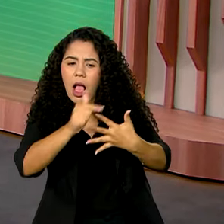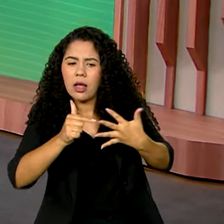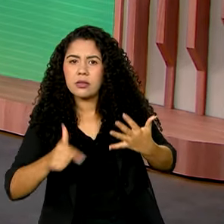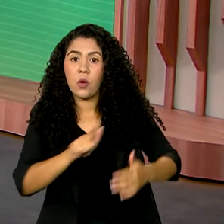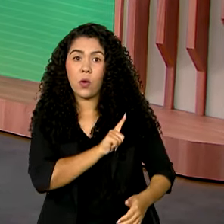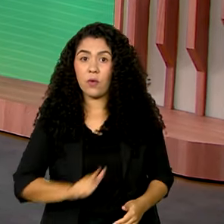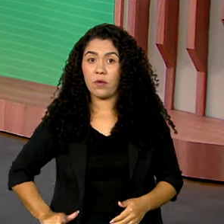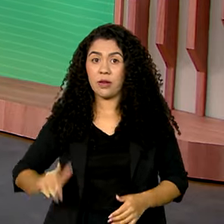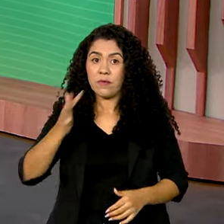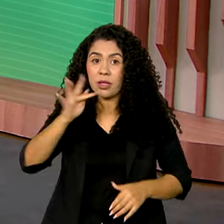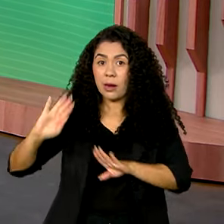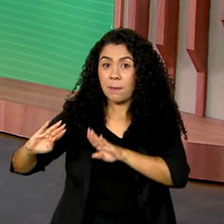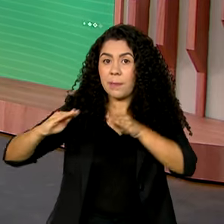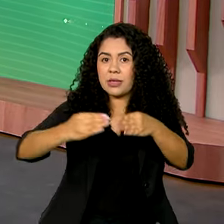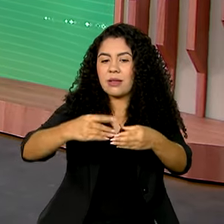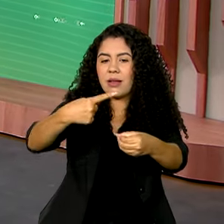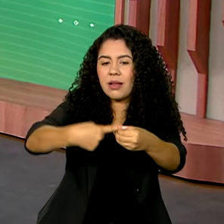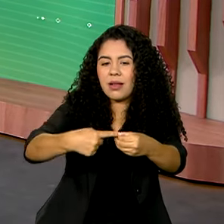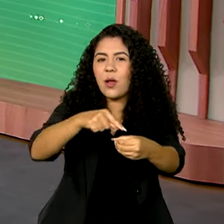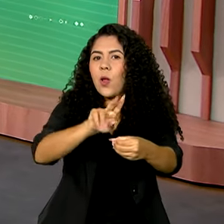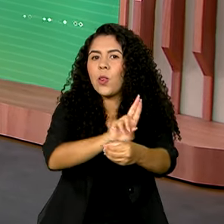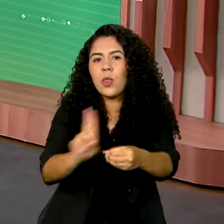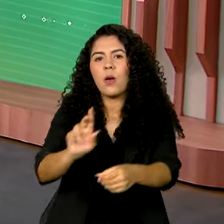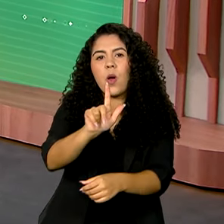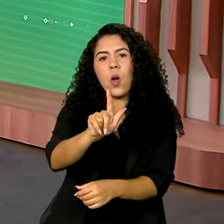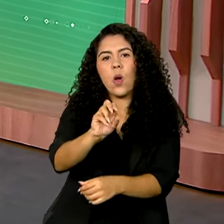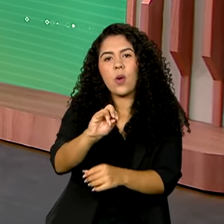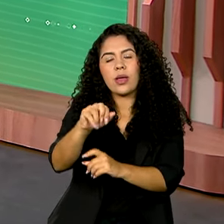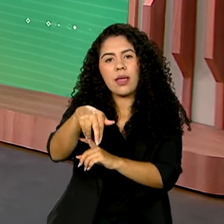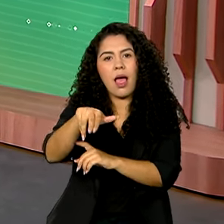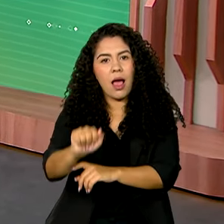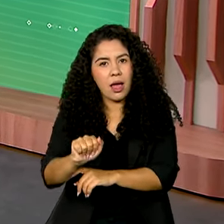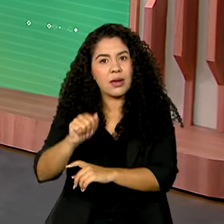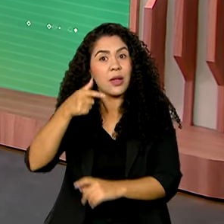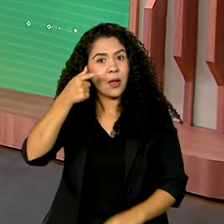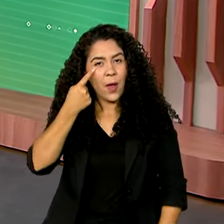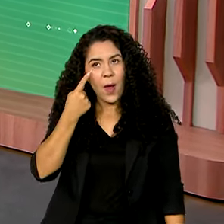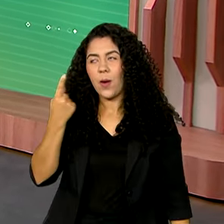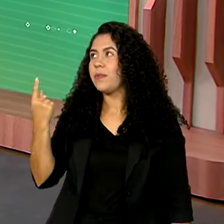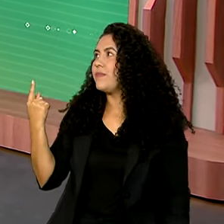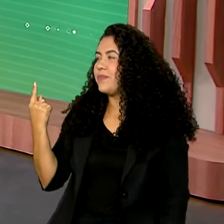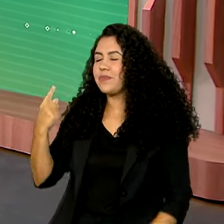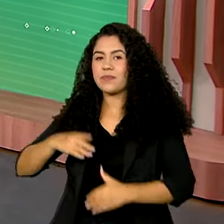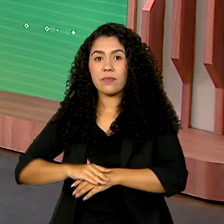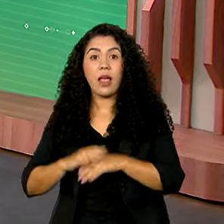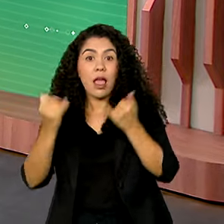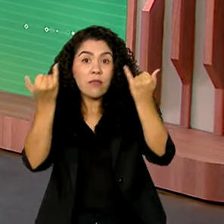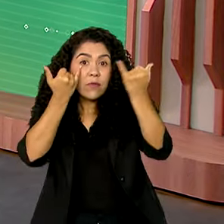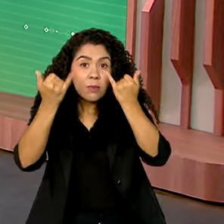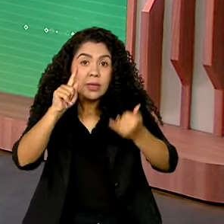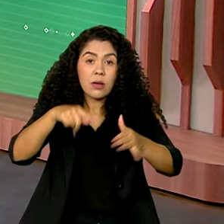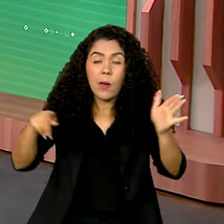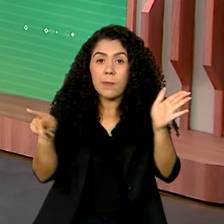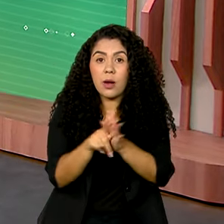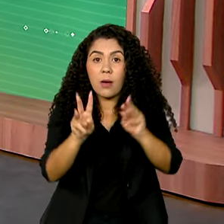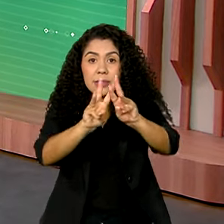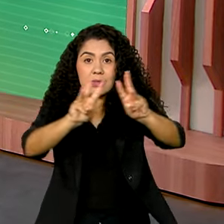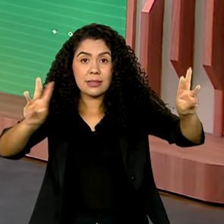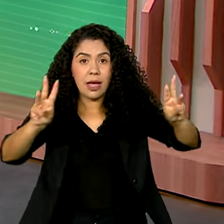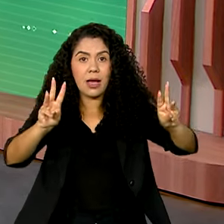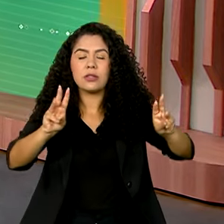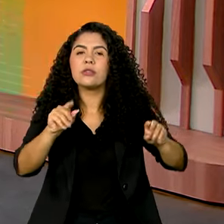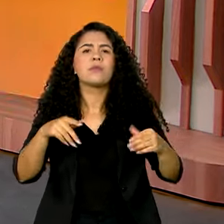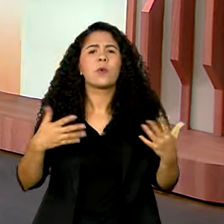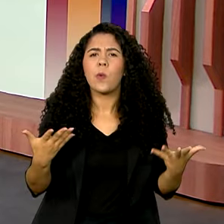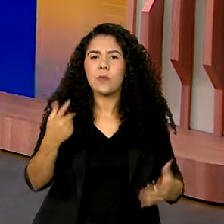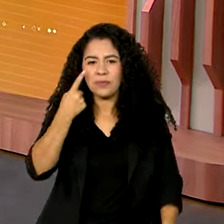na cidade de Goiânia, que foi visitada ontem pelo vice-presidente Geraldo Alckmin. Os dados são da plataforma Comunica BR, que